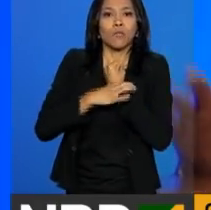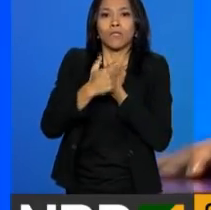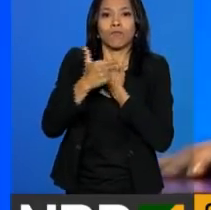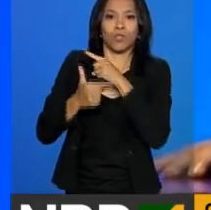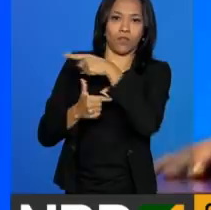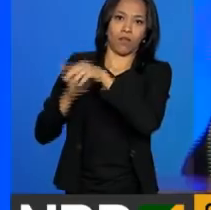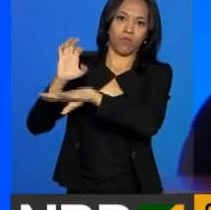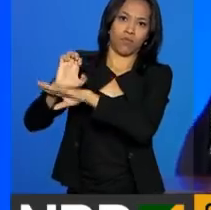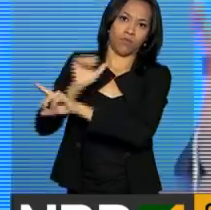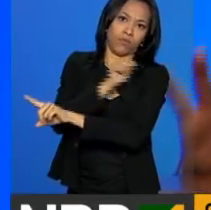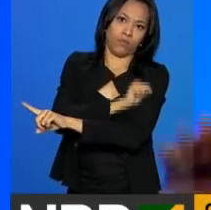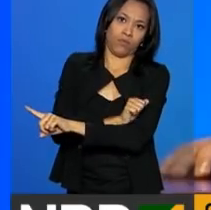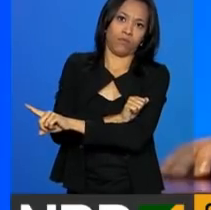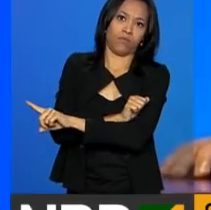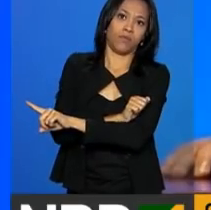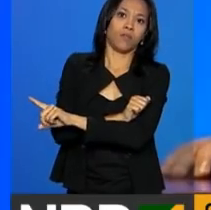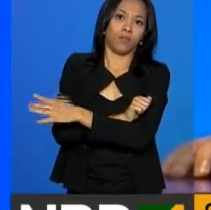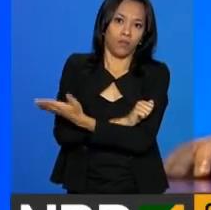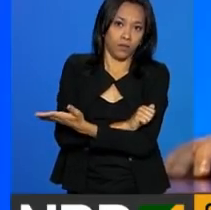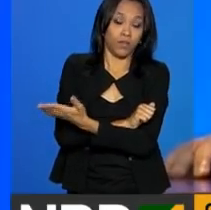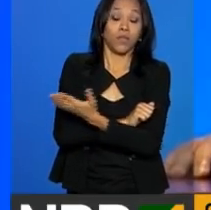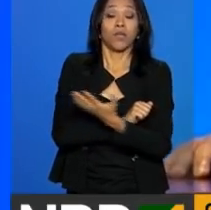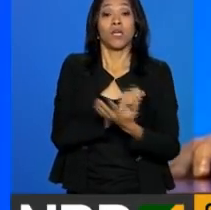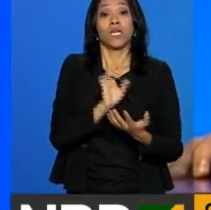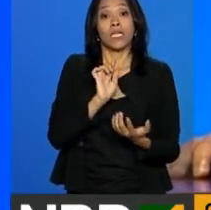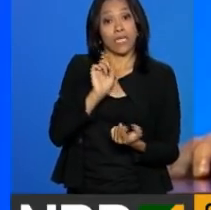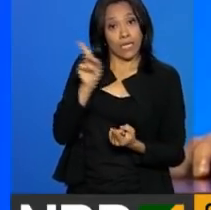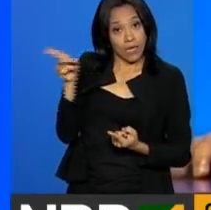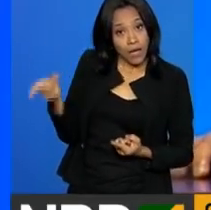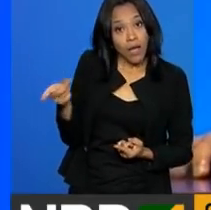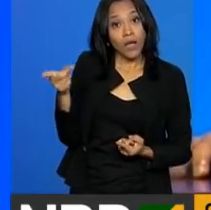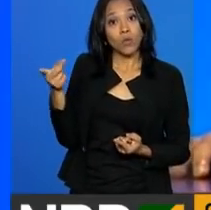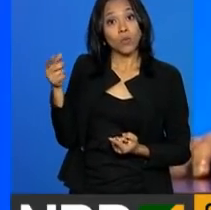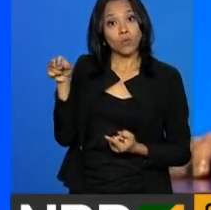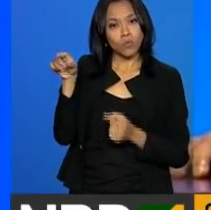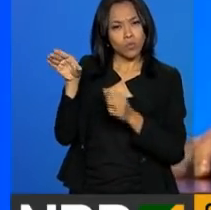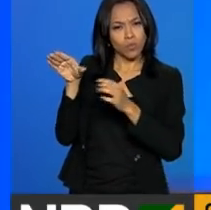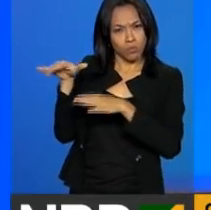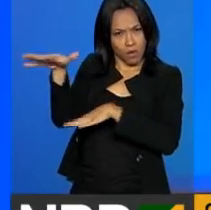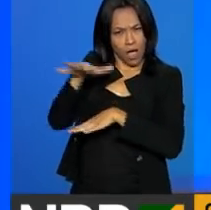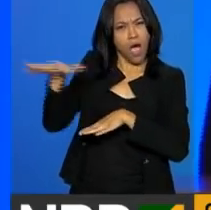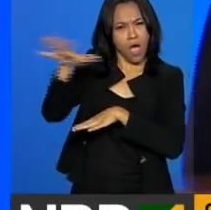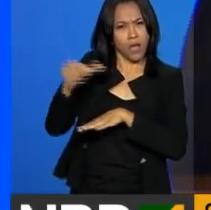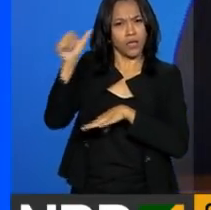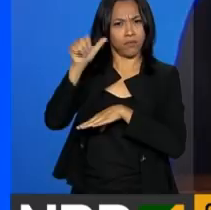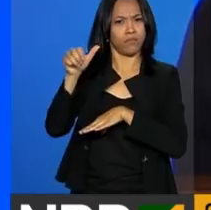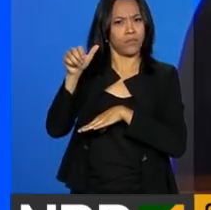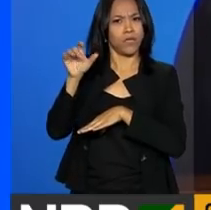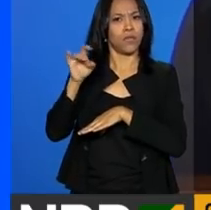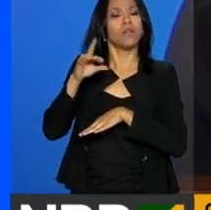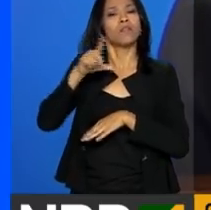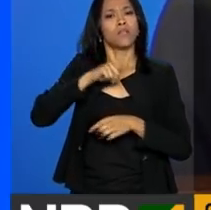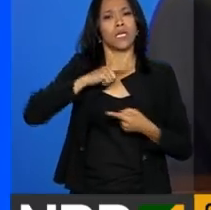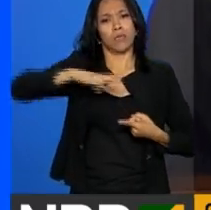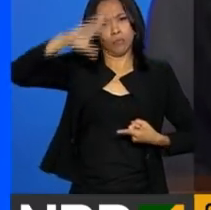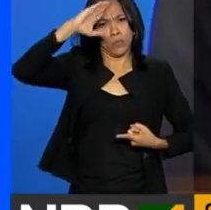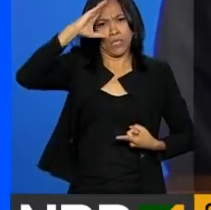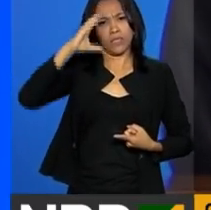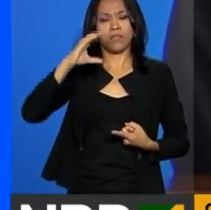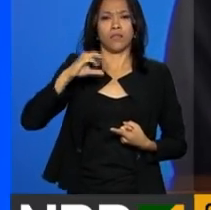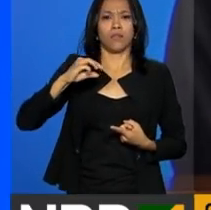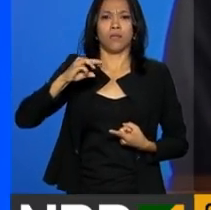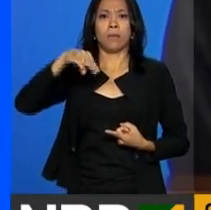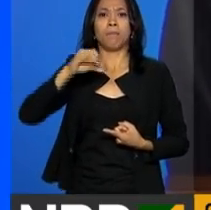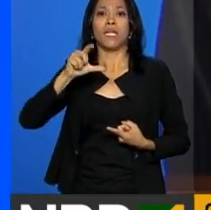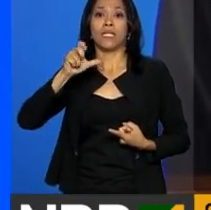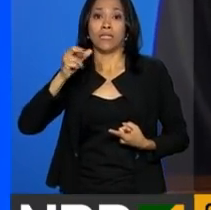bobos apresenta só dois sobreviveram àquele onde os policiais que não são pelos militares é polícia civil polícia militar às forças